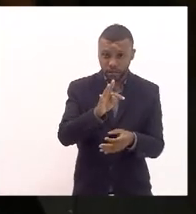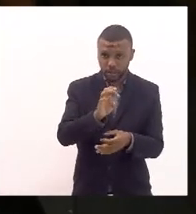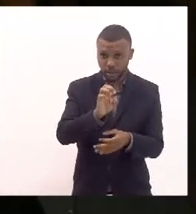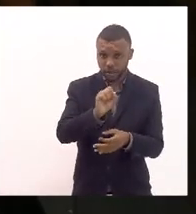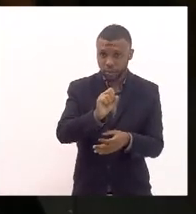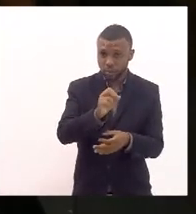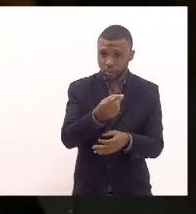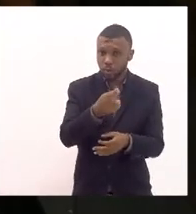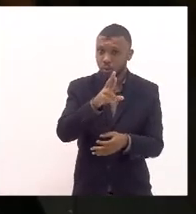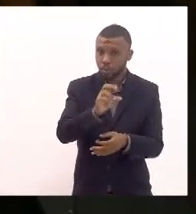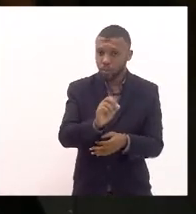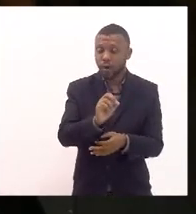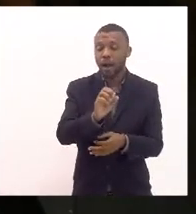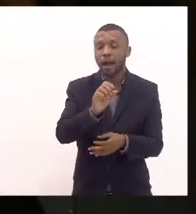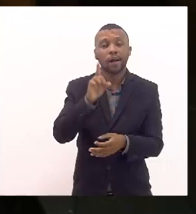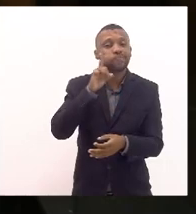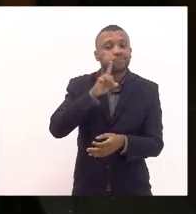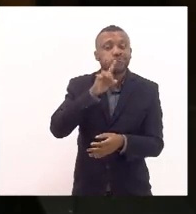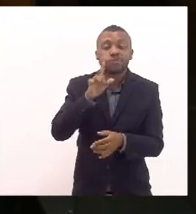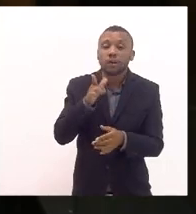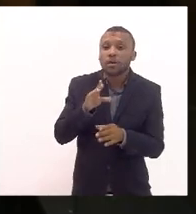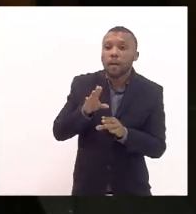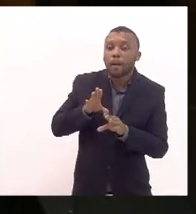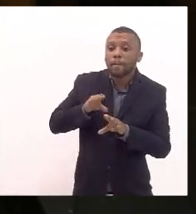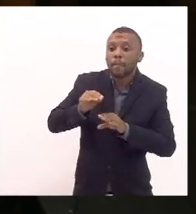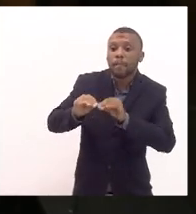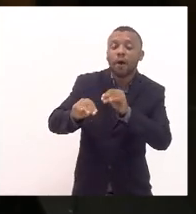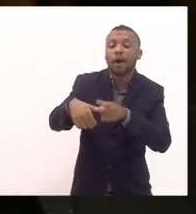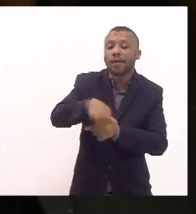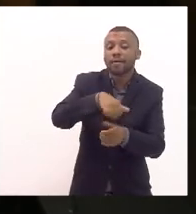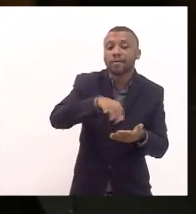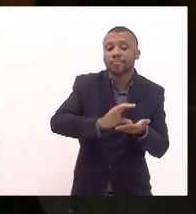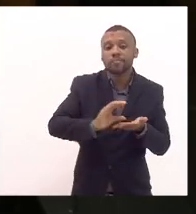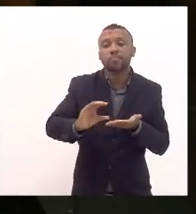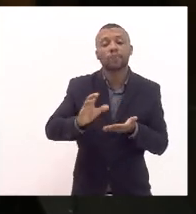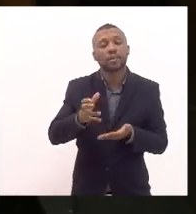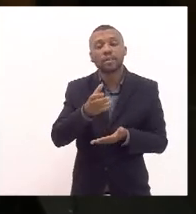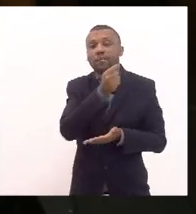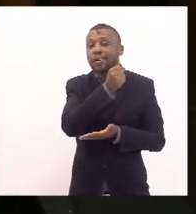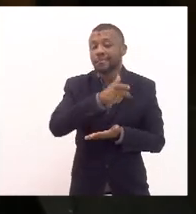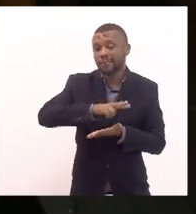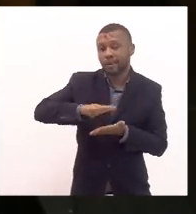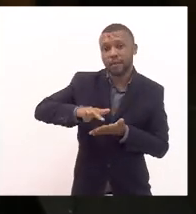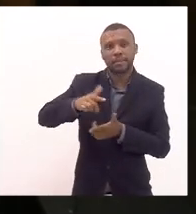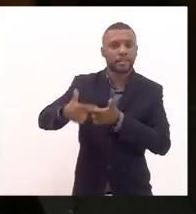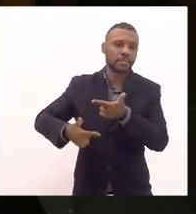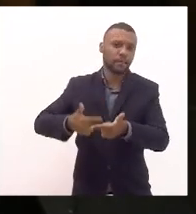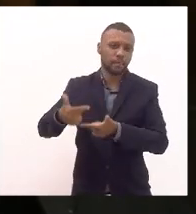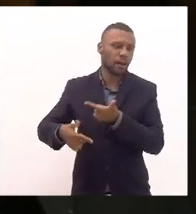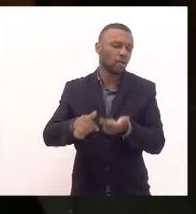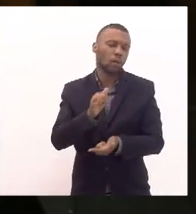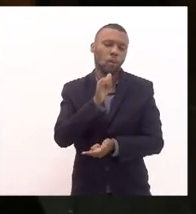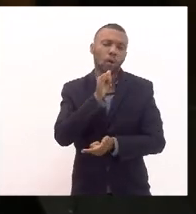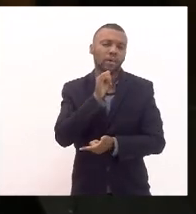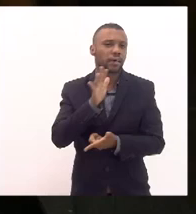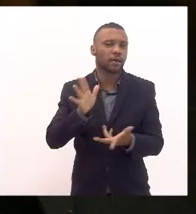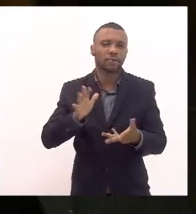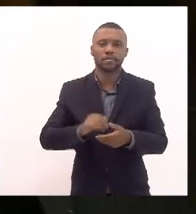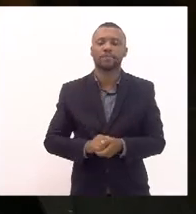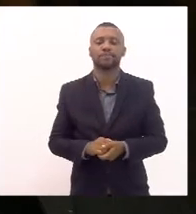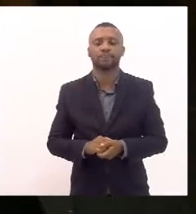teve que atuar diretamente invertendo o recurso para salvar vários desses Empreendimentos por exemplo Essa